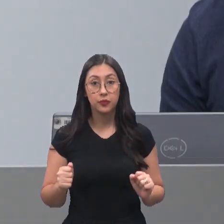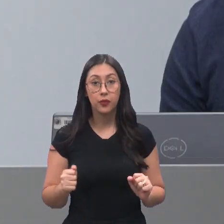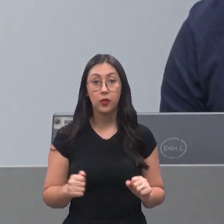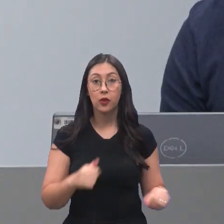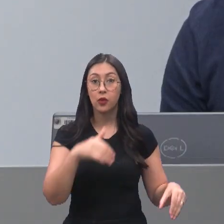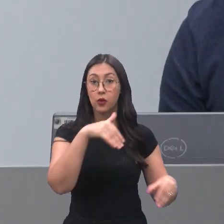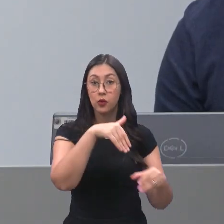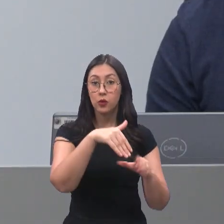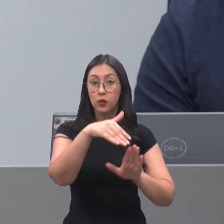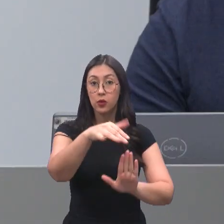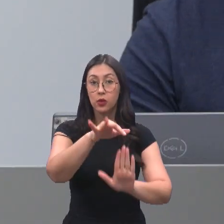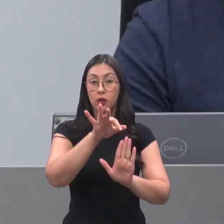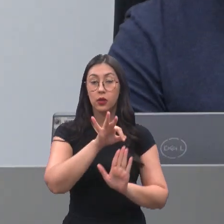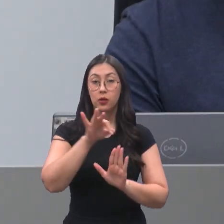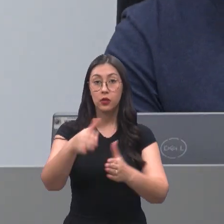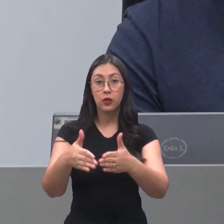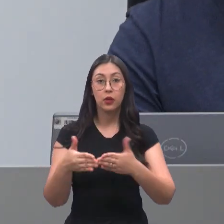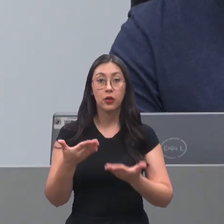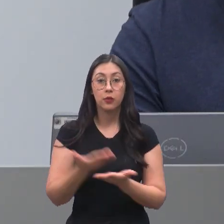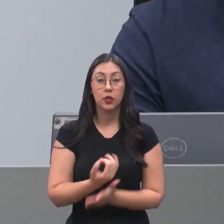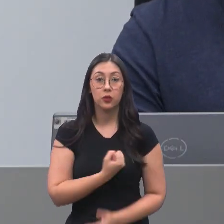requerimentos de número